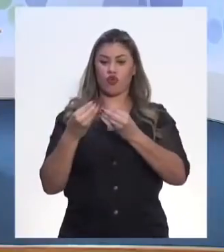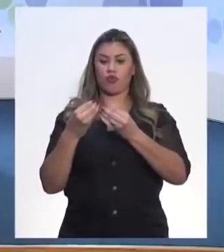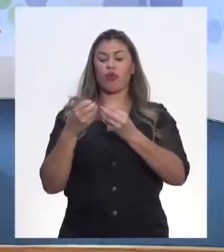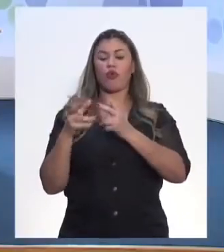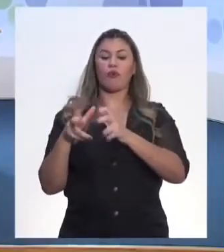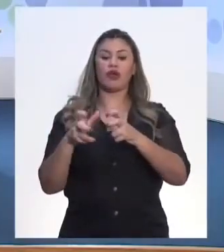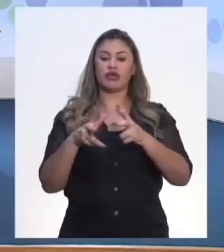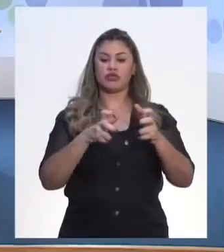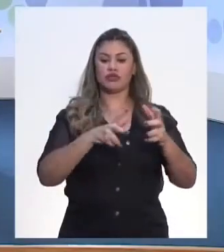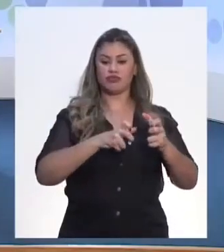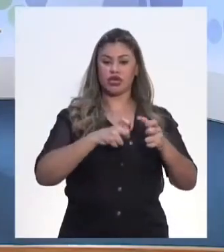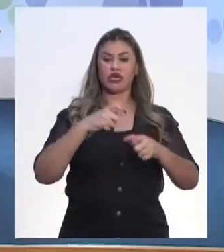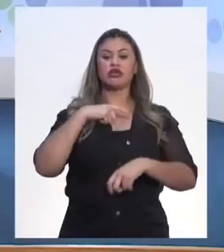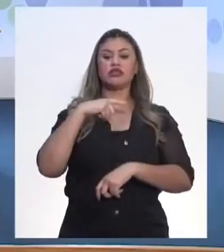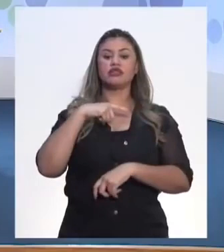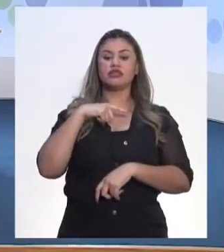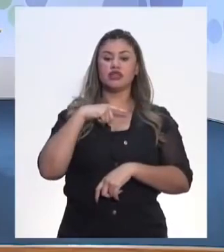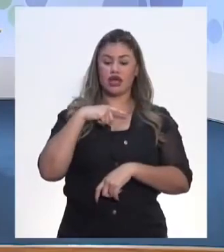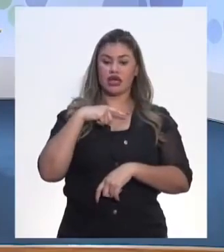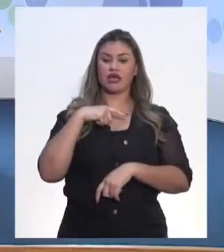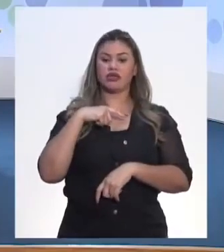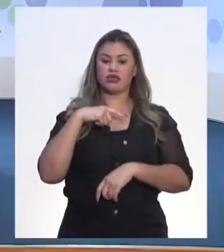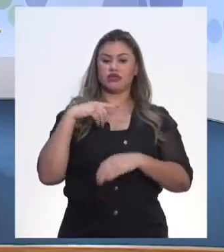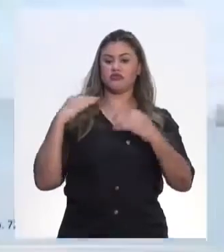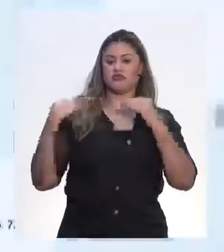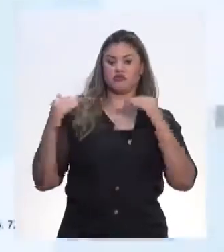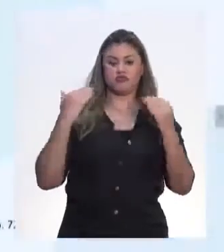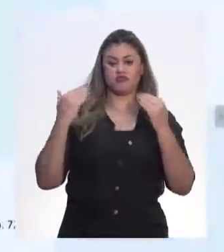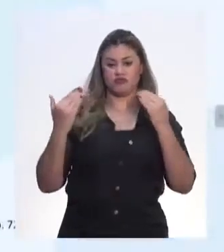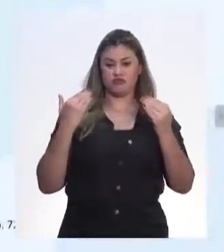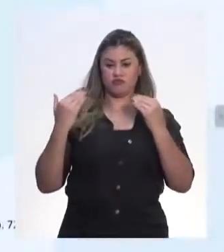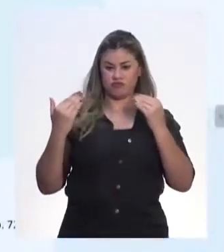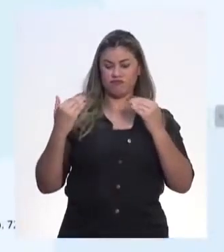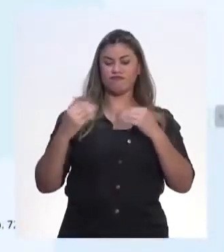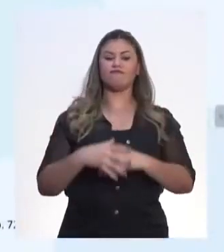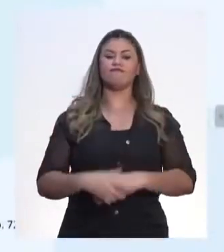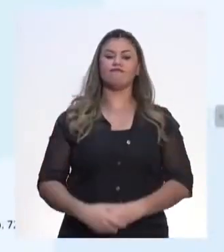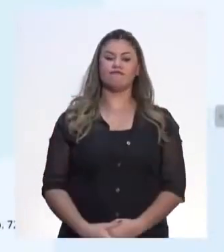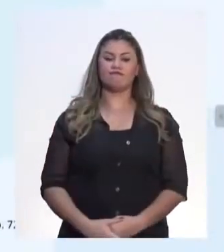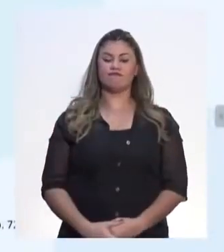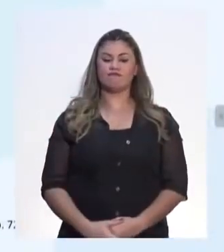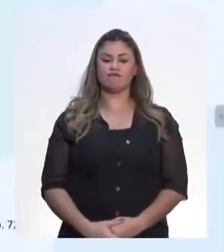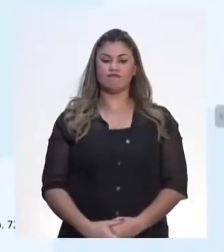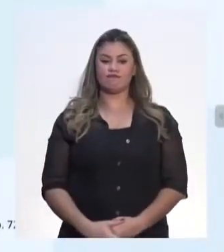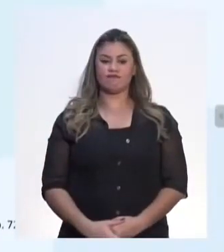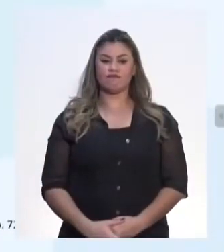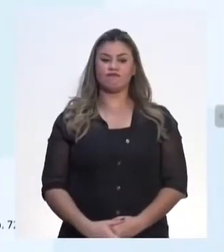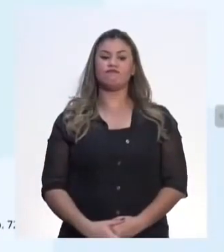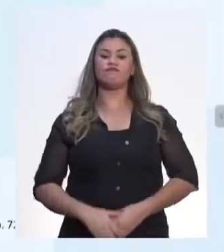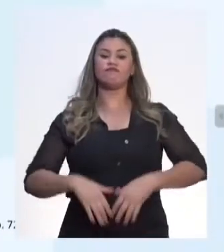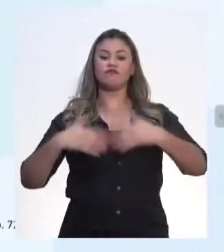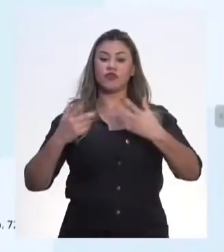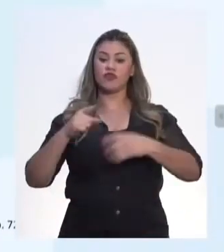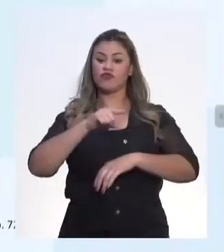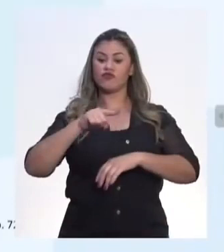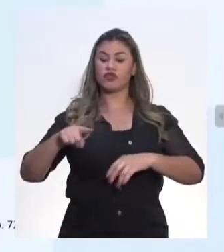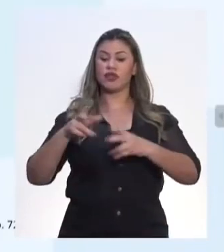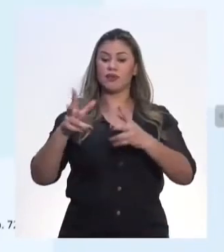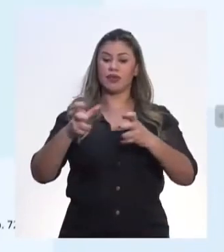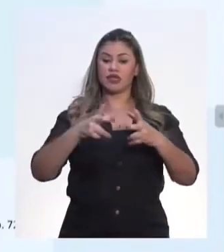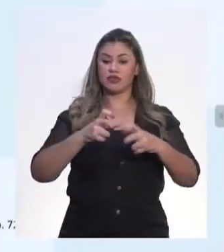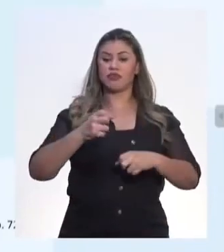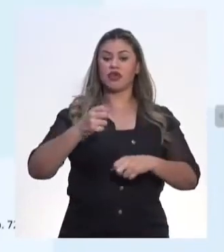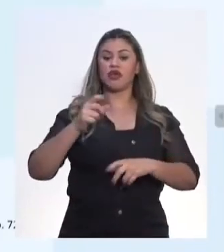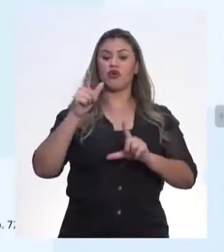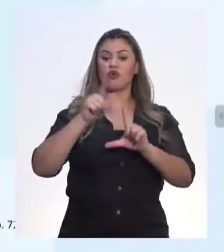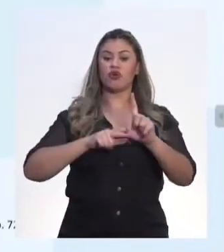perceber que existe um paralelismo entre T e U. Isso mesmo. Então essa ideia de você reconhecer que esse ângulo é 60 graus,